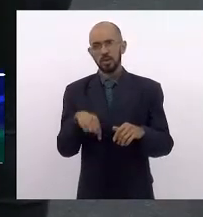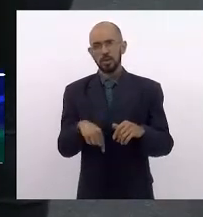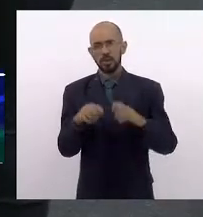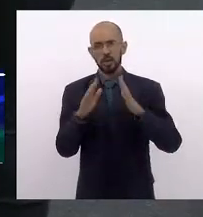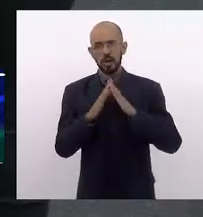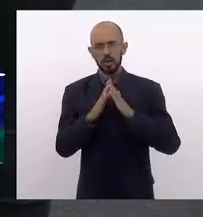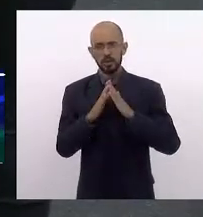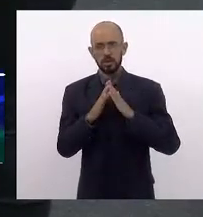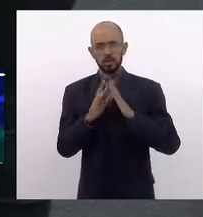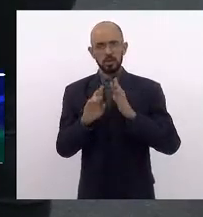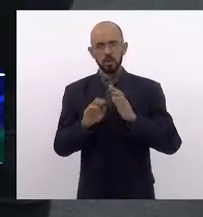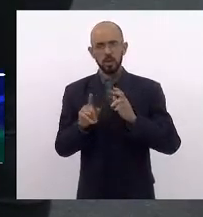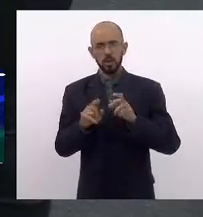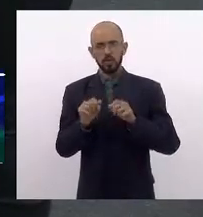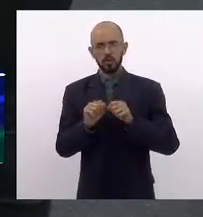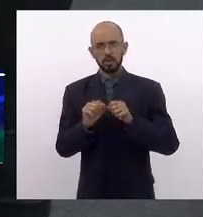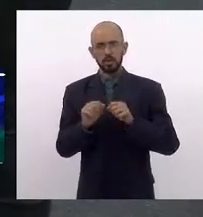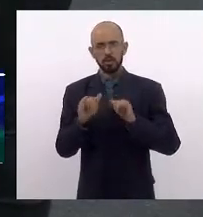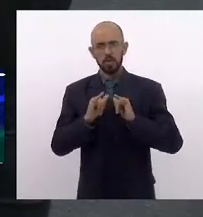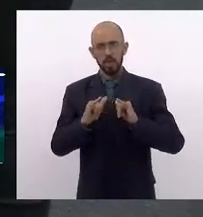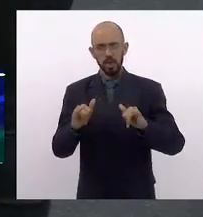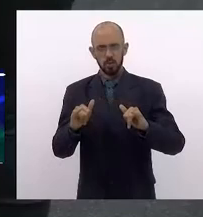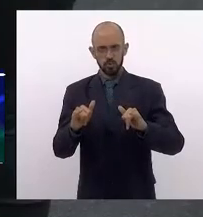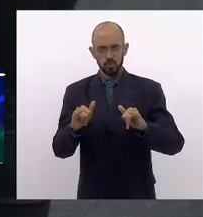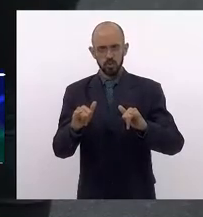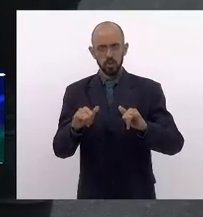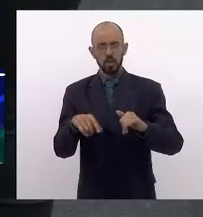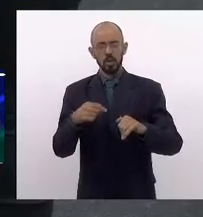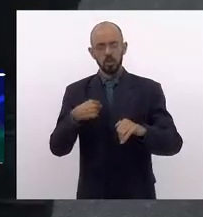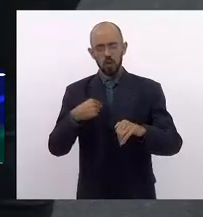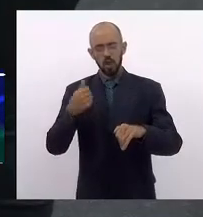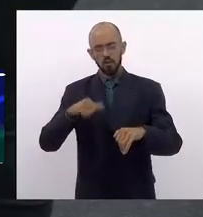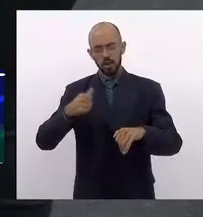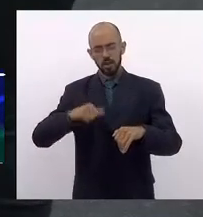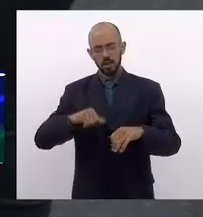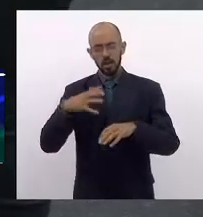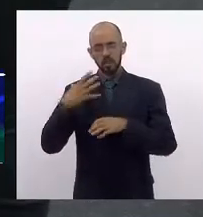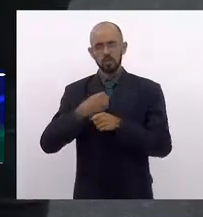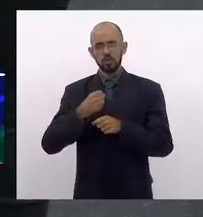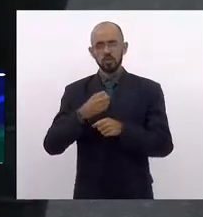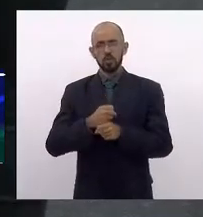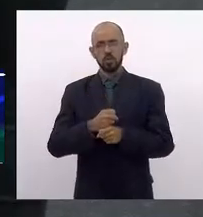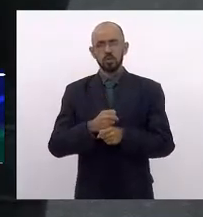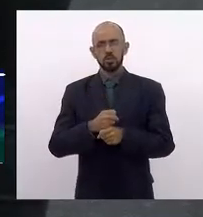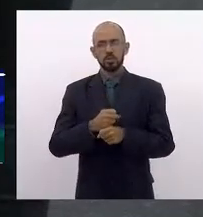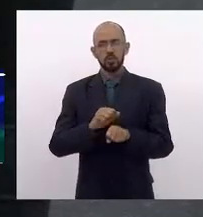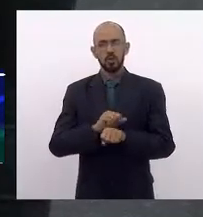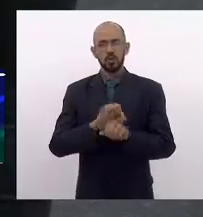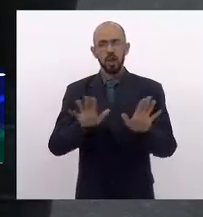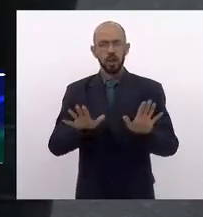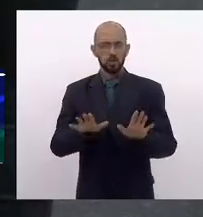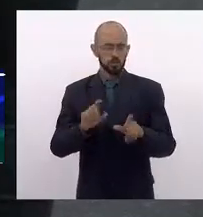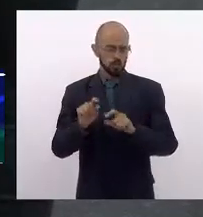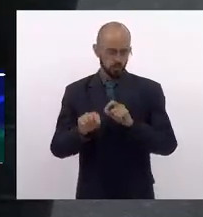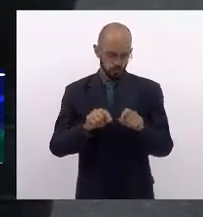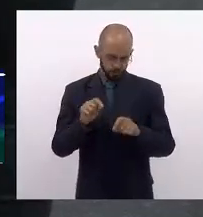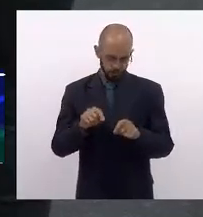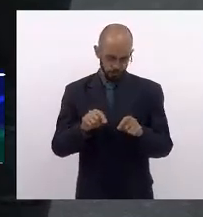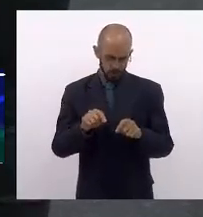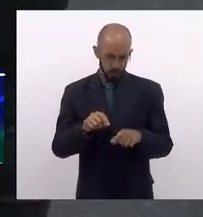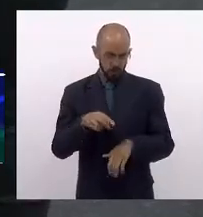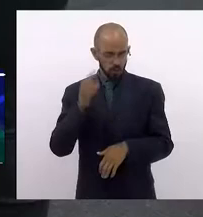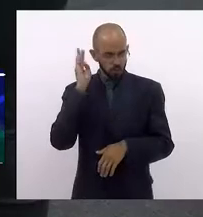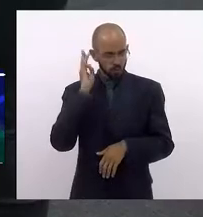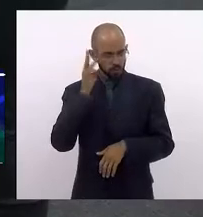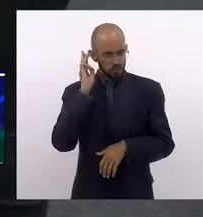nem está fazendo denúncia como fazer Ministério Público Aprecia as contas e na sua apreciação pro Claro e cristalino que tanto vídeo